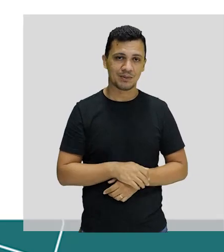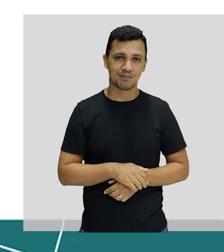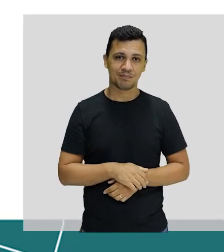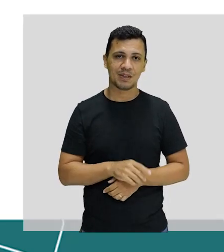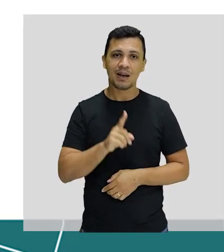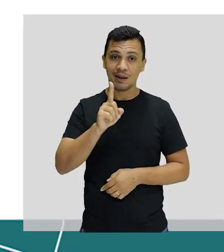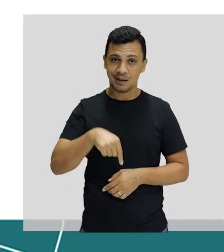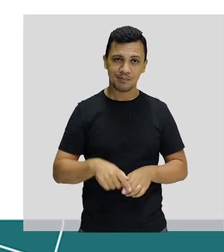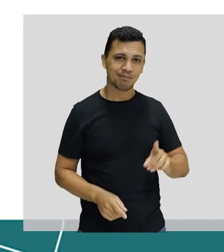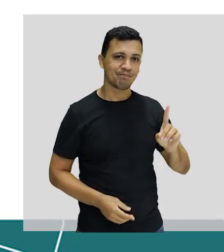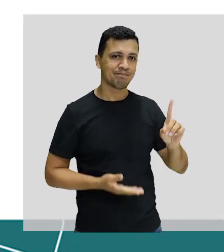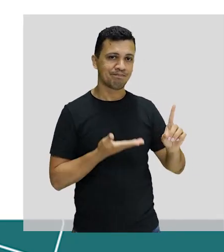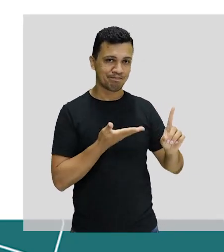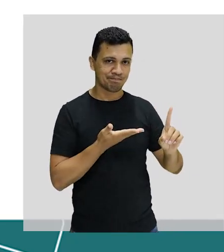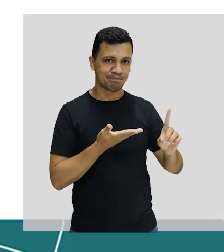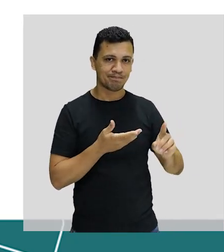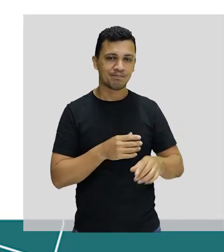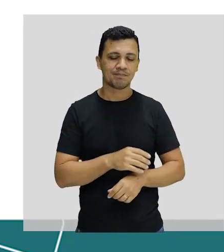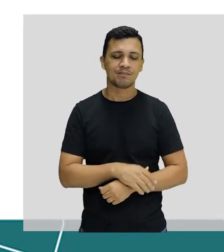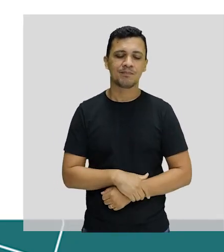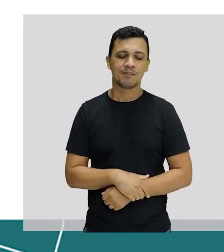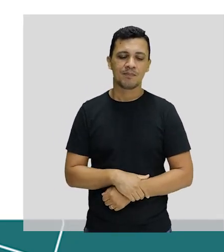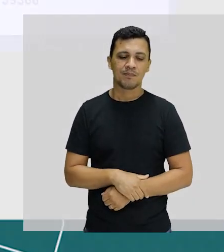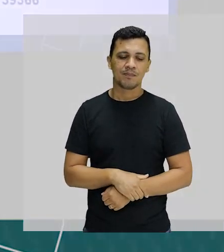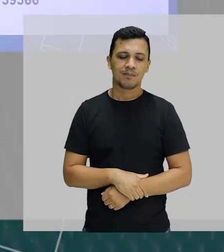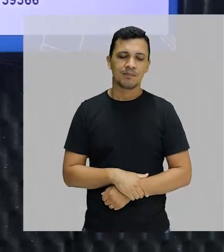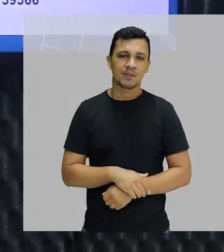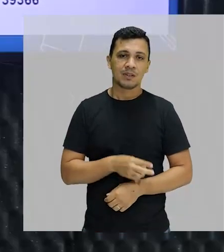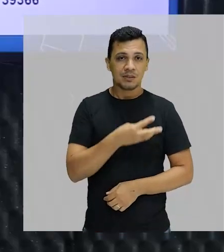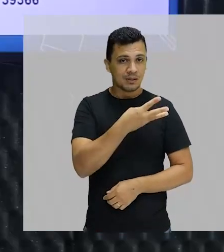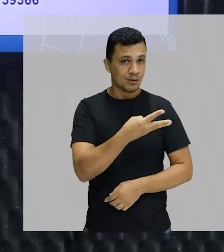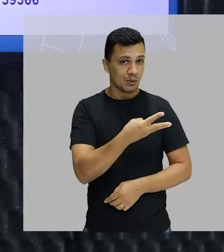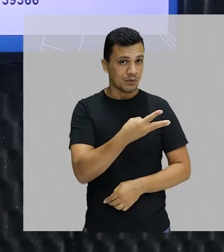correta. No caso, seria a nossa letra D, tá?